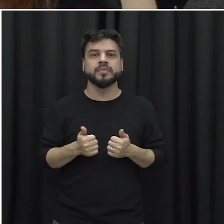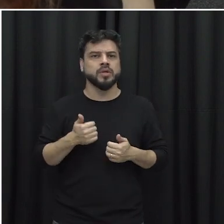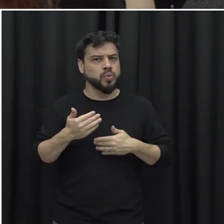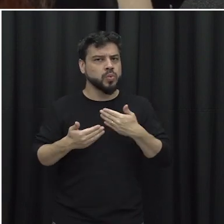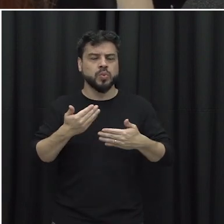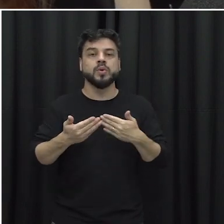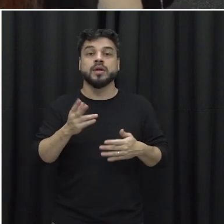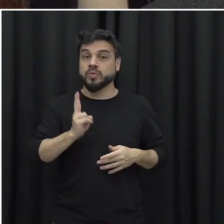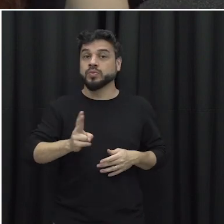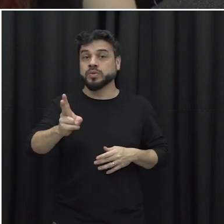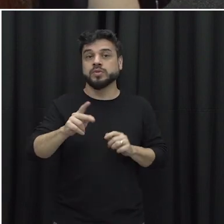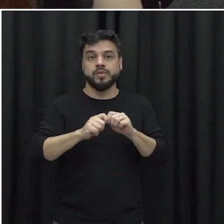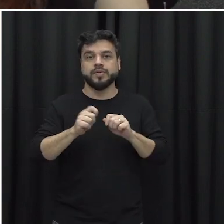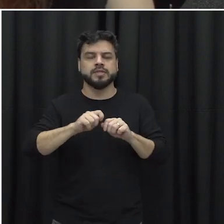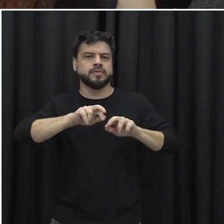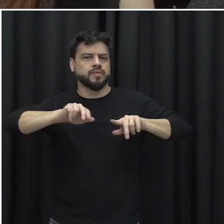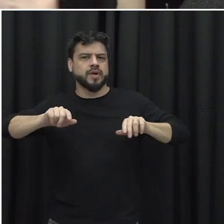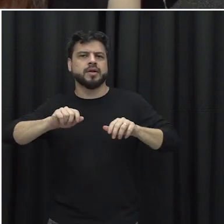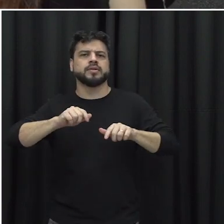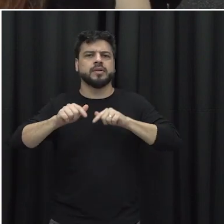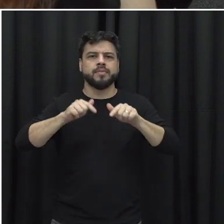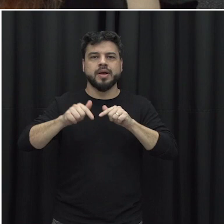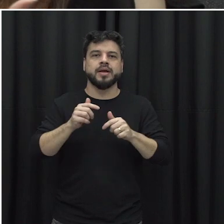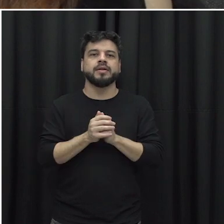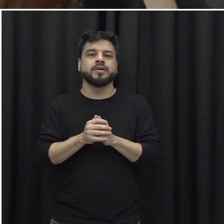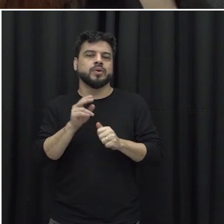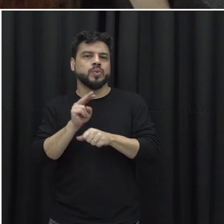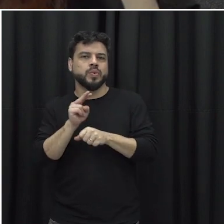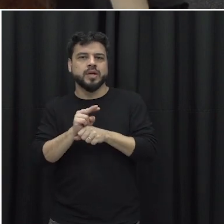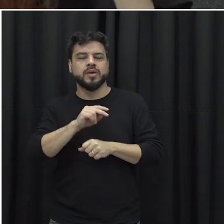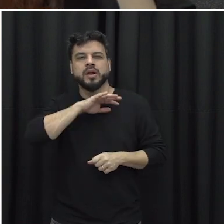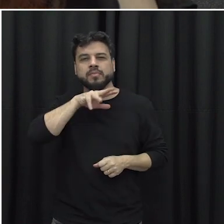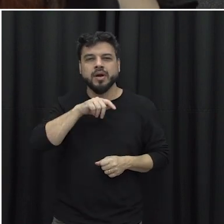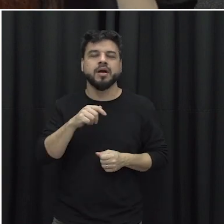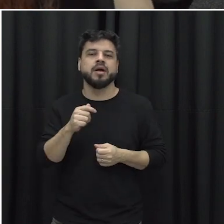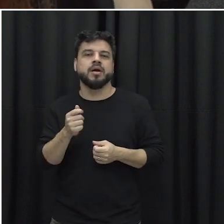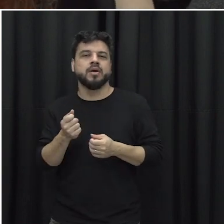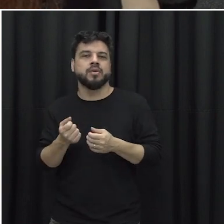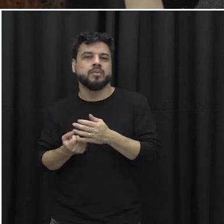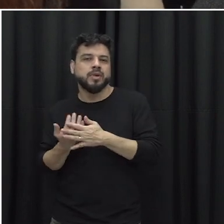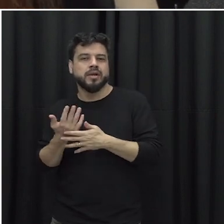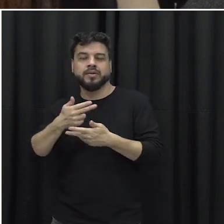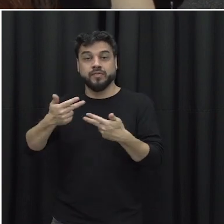suas atividades, né, rurais ali, cuidando de animais, cuidando de plantas, enfim,